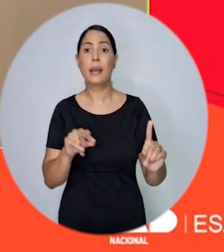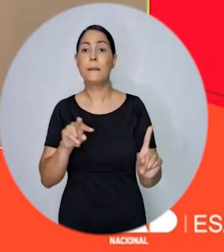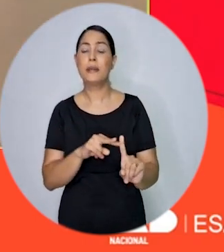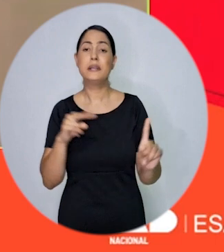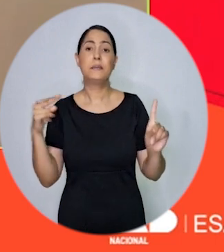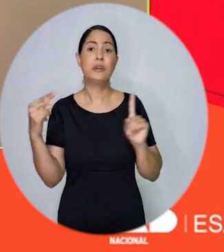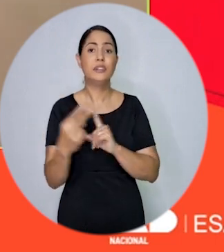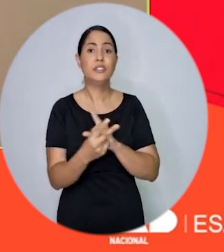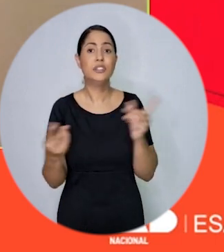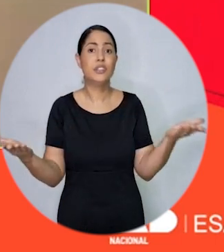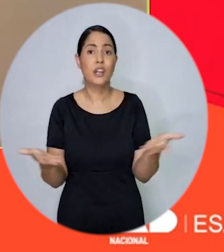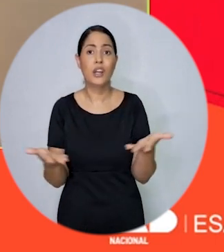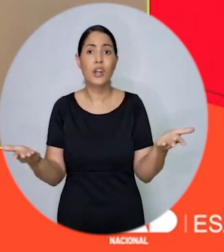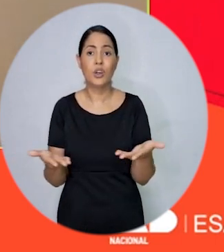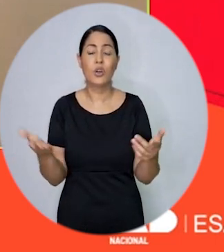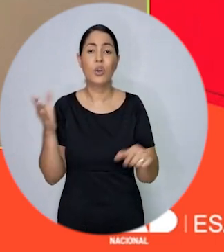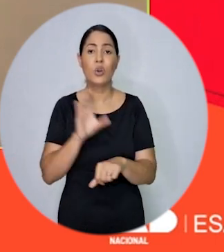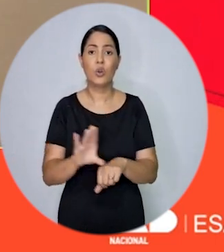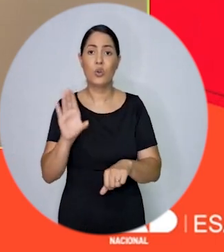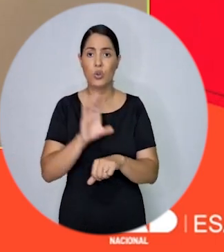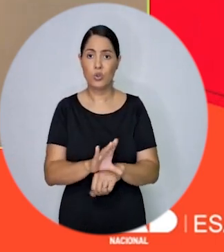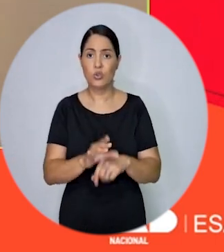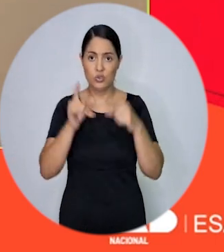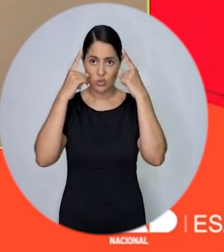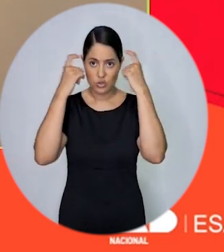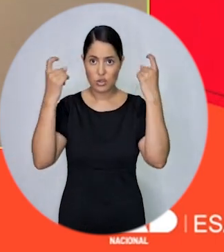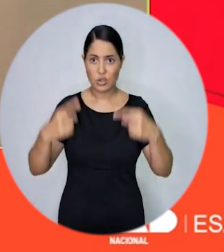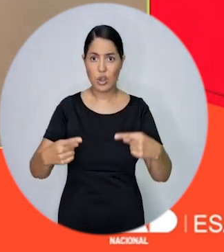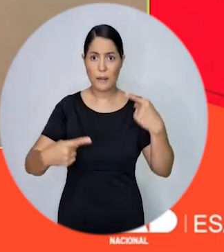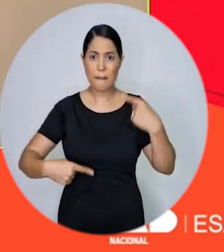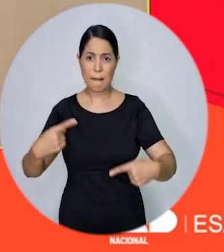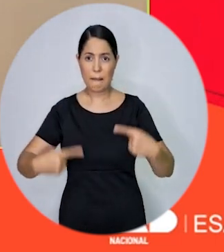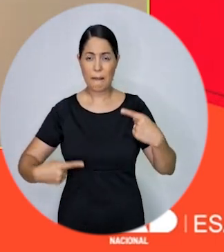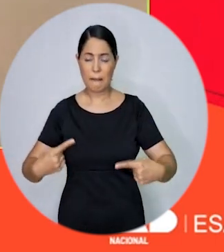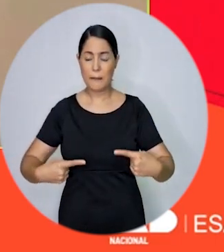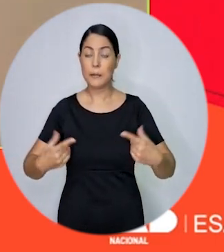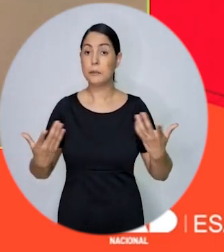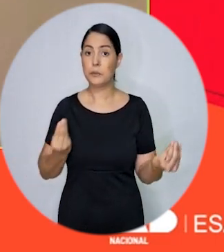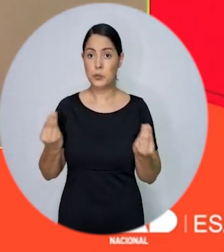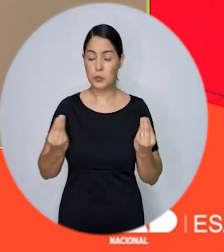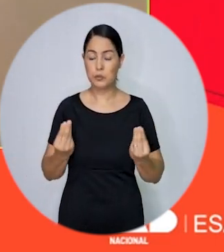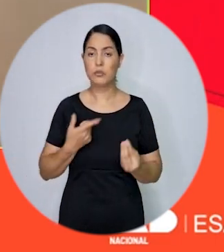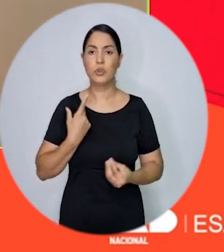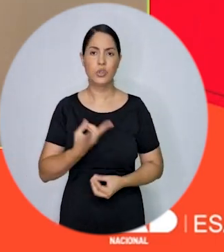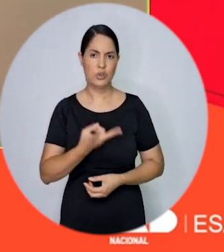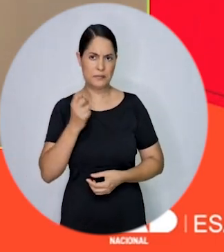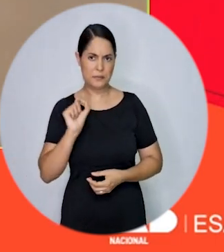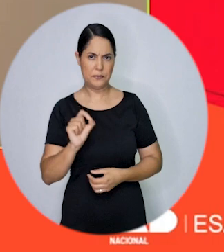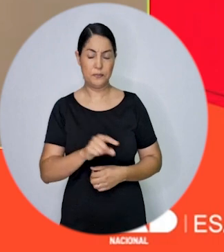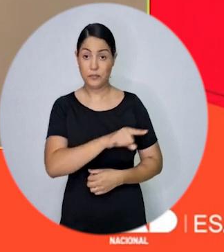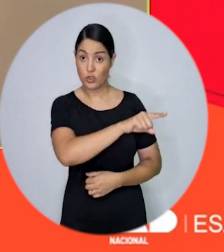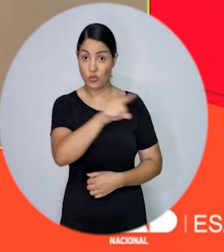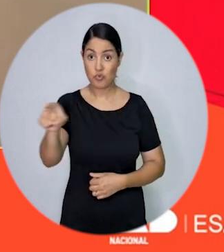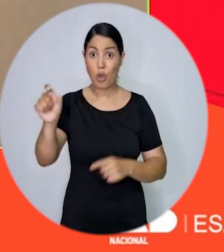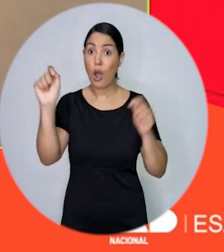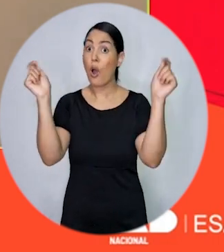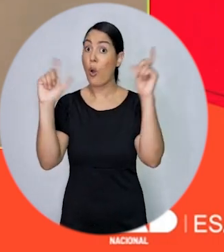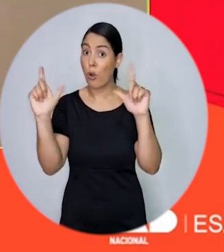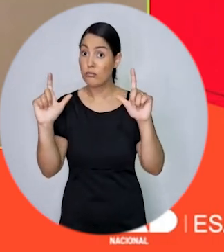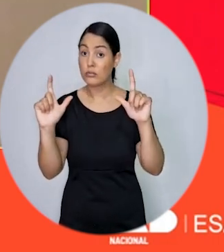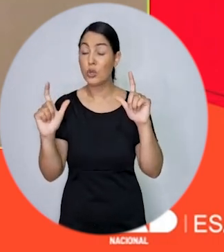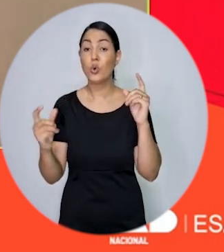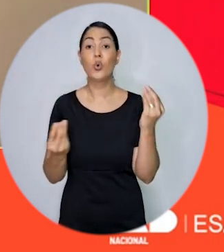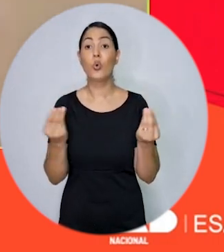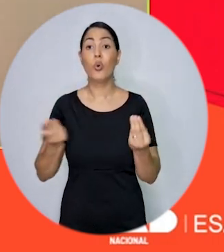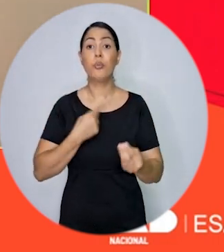com essa vertente agora do curso de violência política. O que nós temos percebido? Eu quero chamar a sua atenção